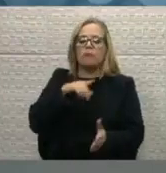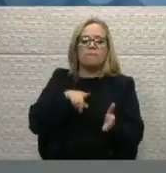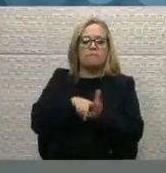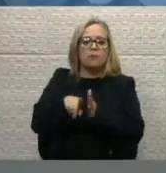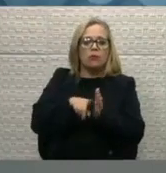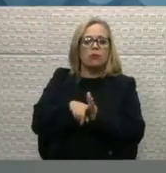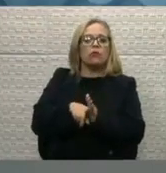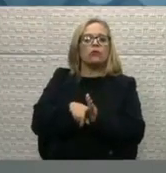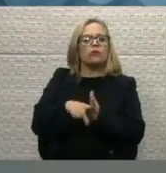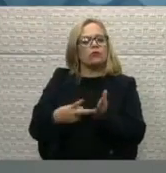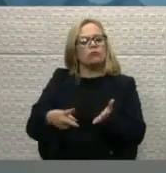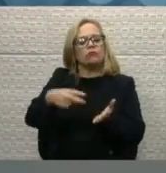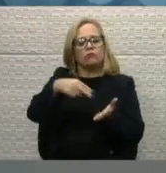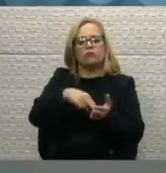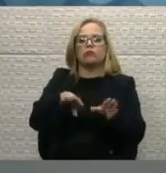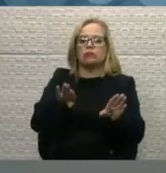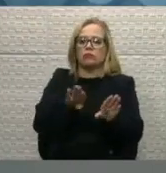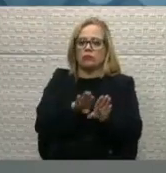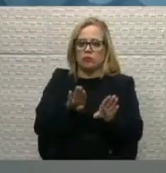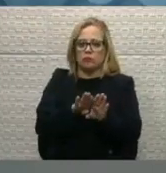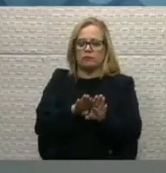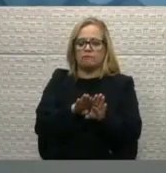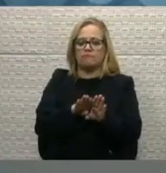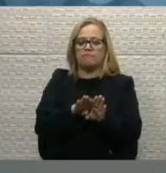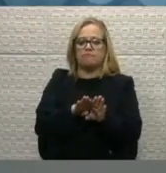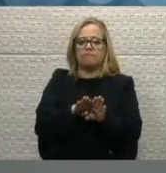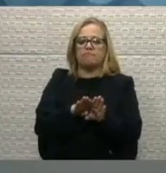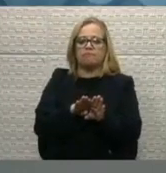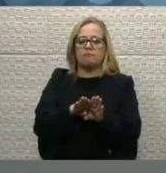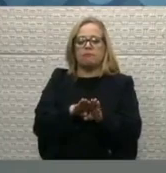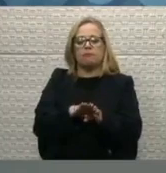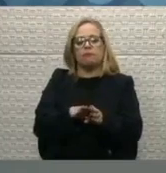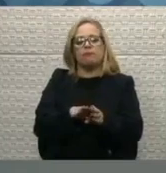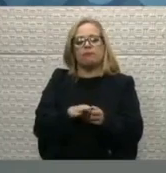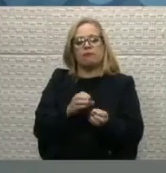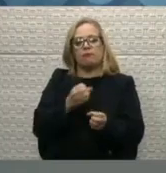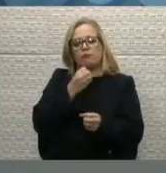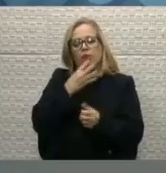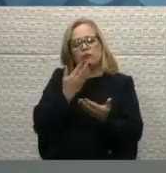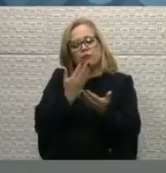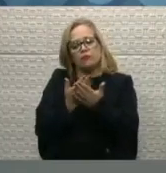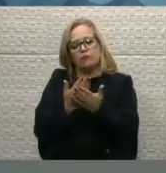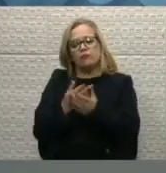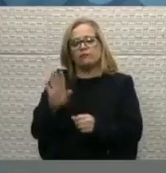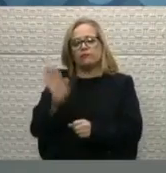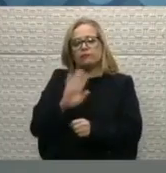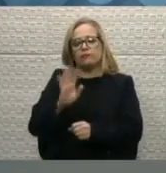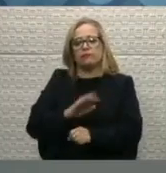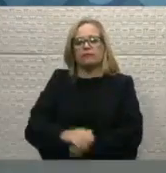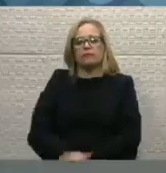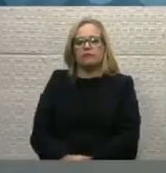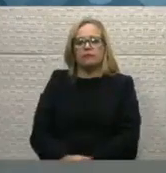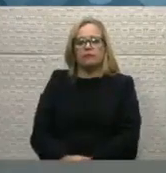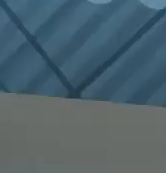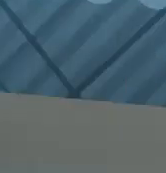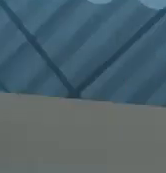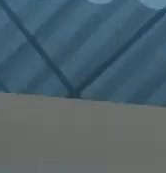questionamentos quanto as suas contribuições, também as suas reflexões. Desejo a você bons estudos e até a próxima!